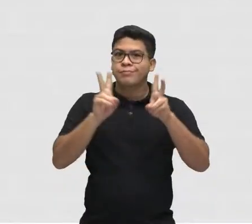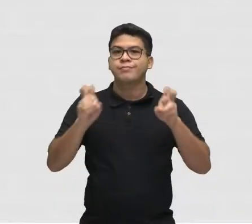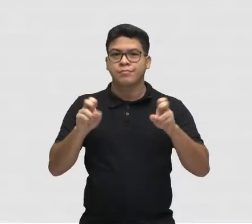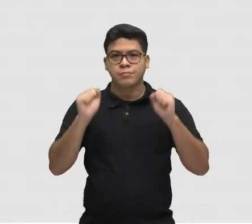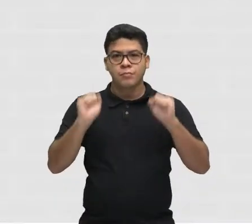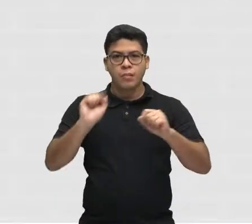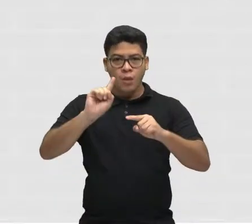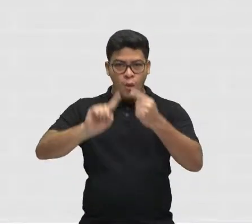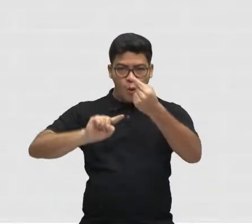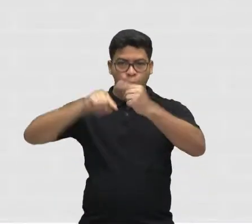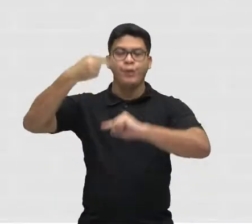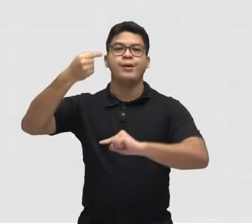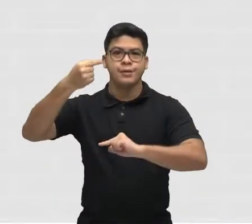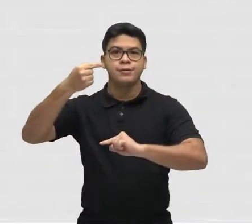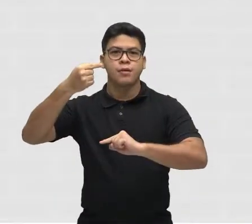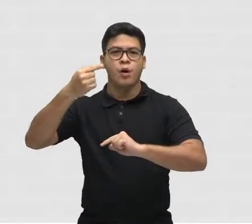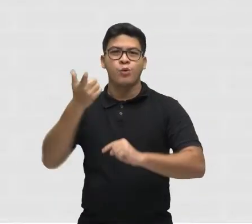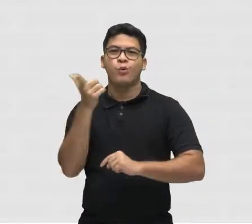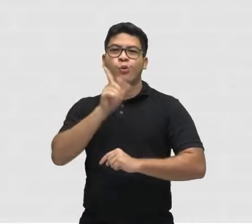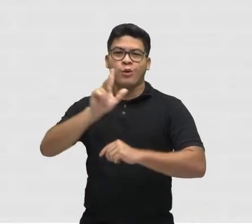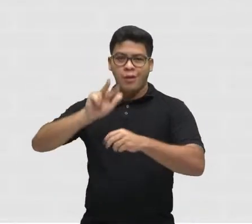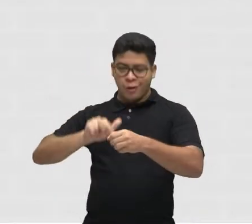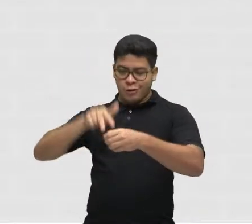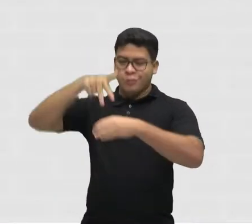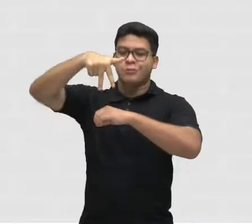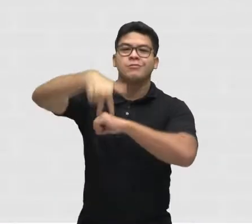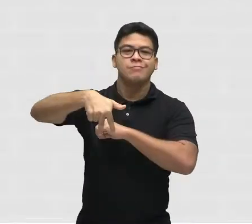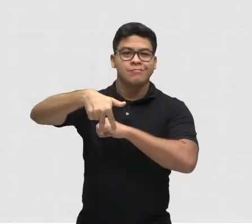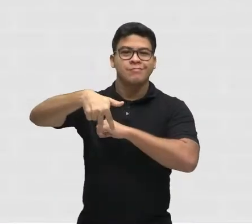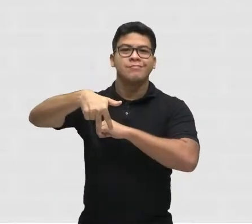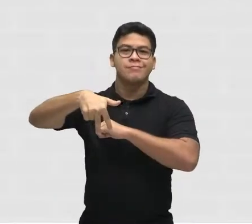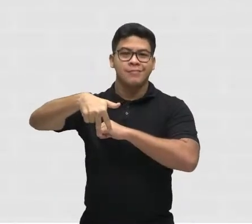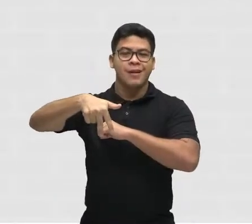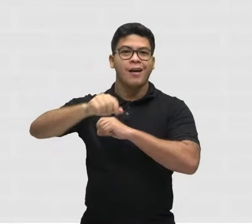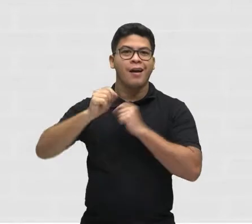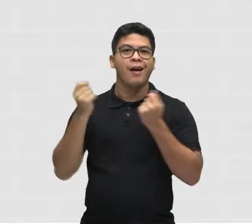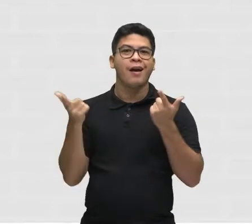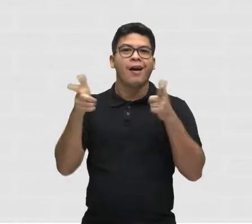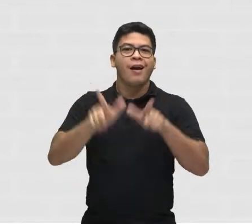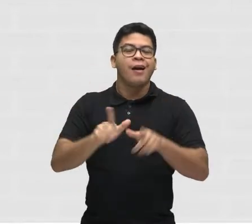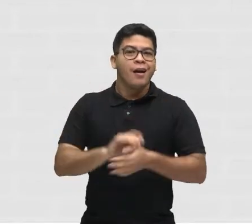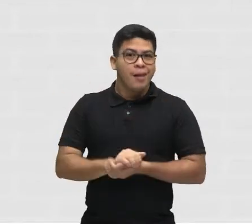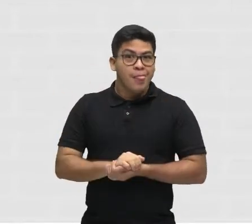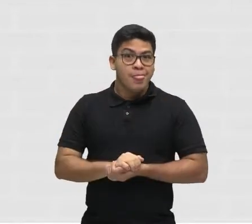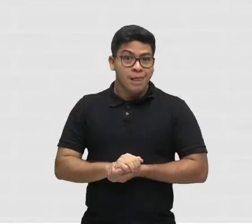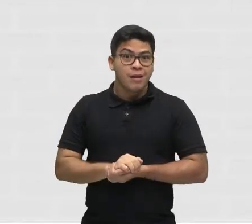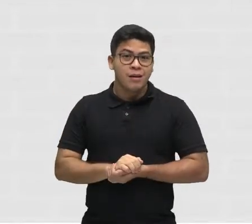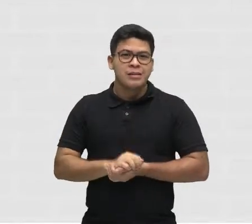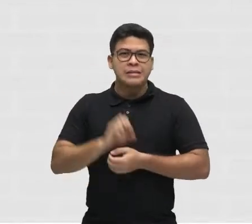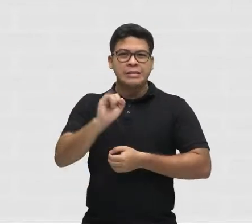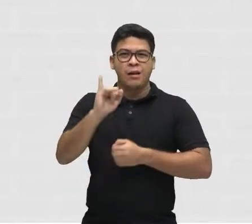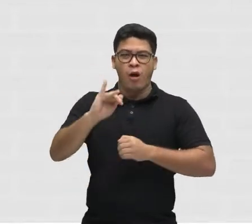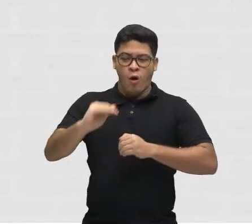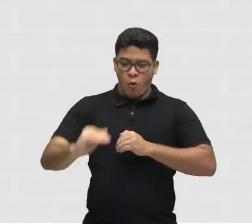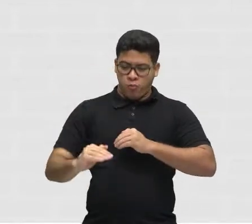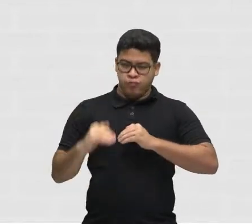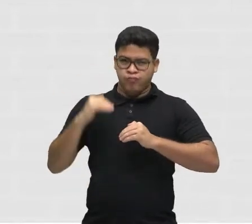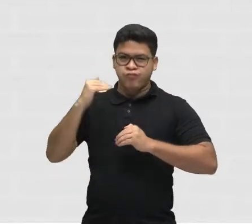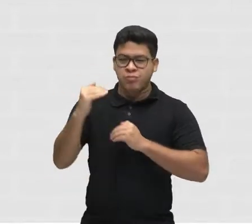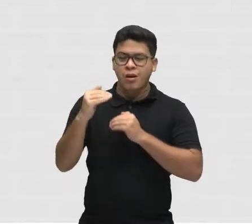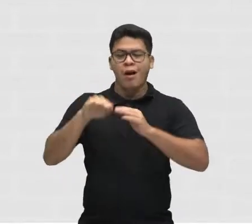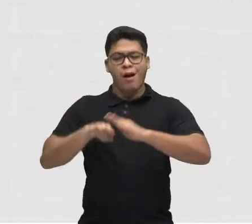superado. Né? A gente consegue saltar sobre ele. Nós, quando nos fortalecemos a partir das relações,